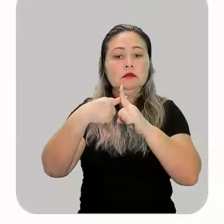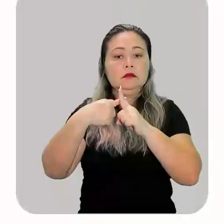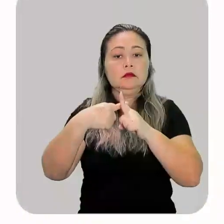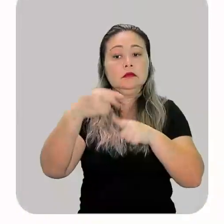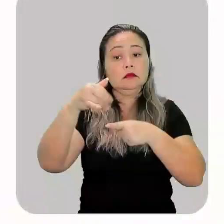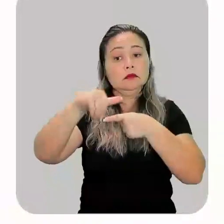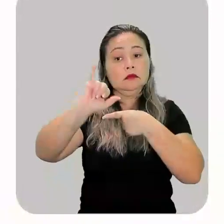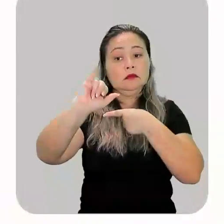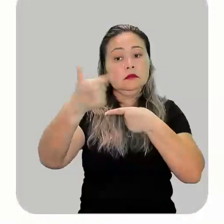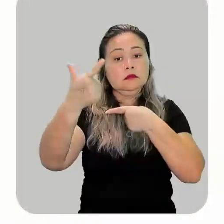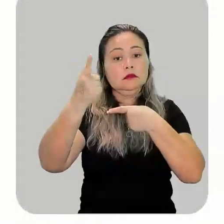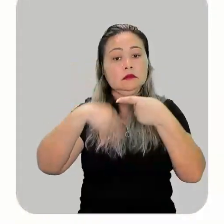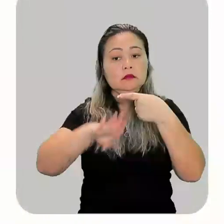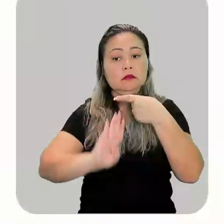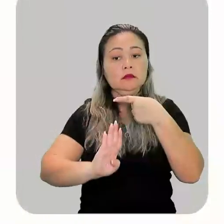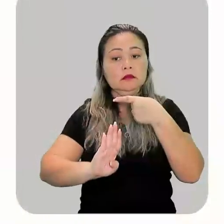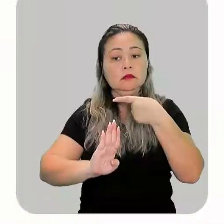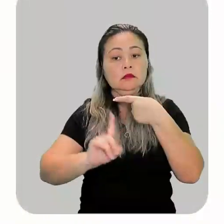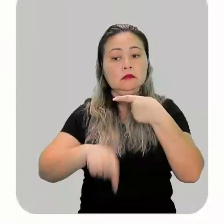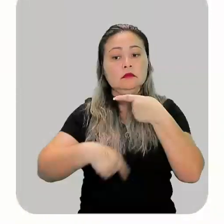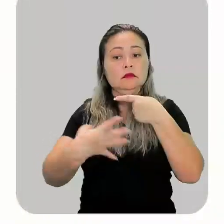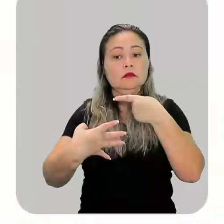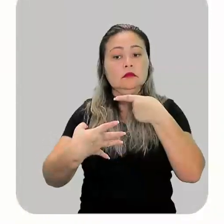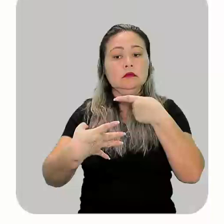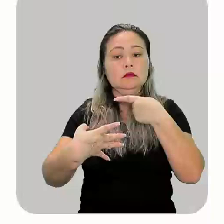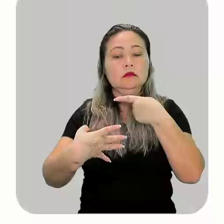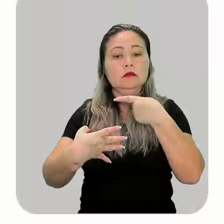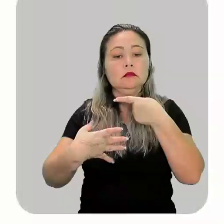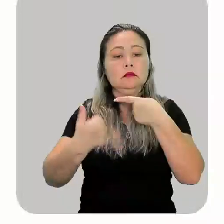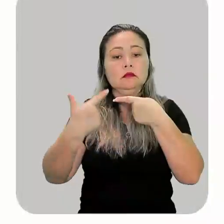o y² sobre o B, que é? 4.